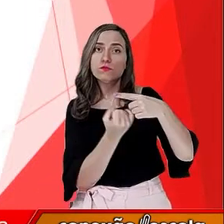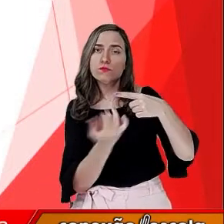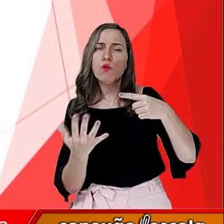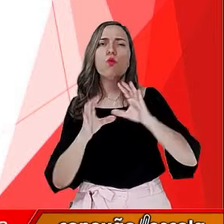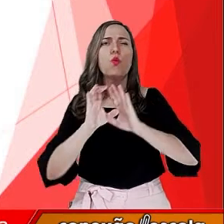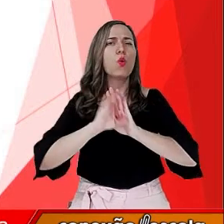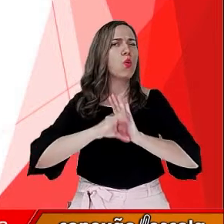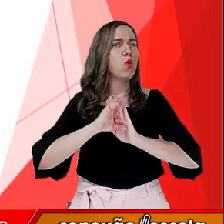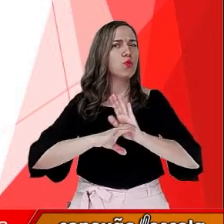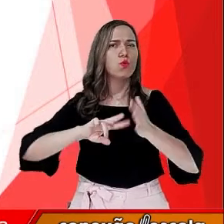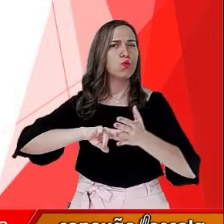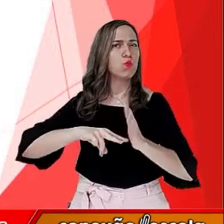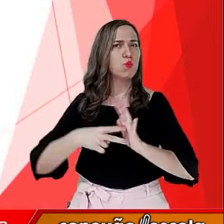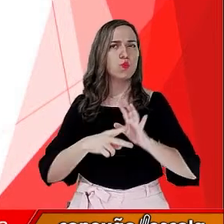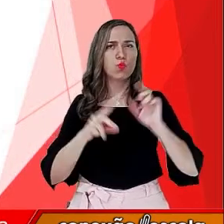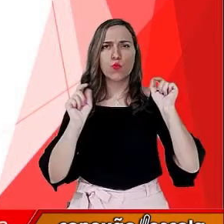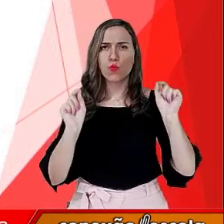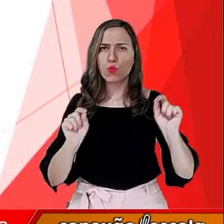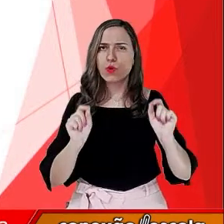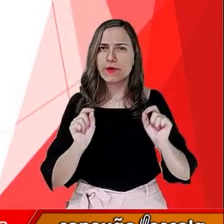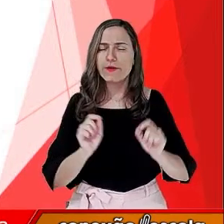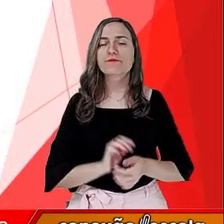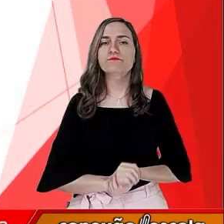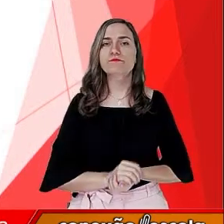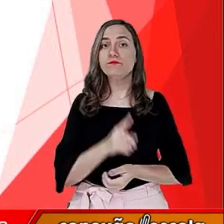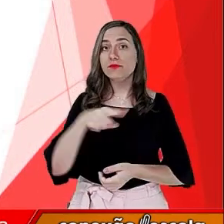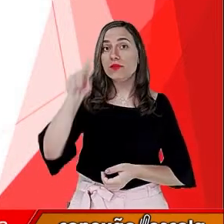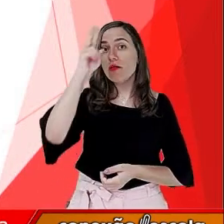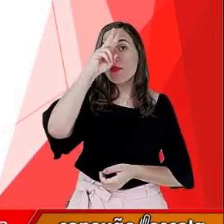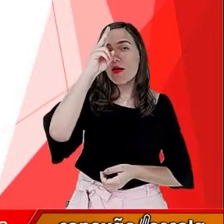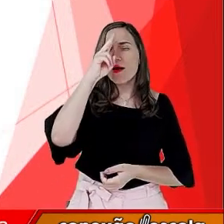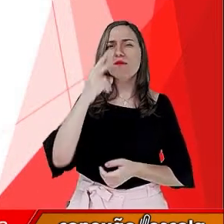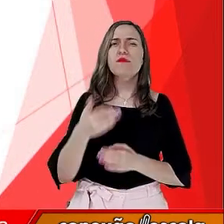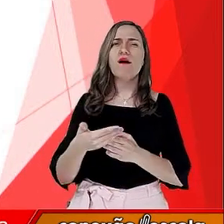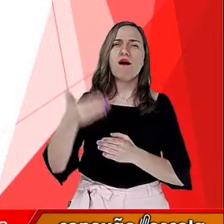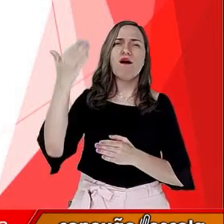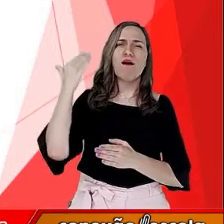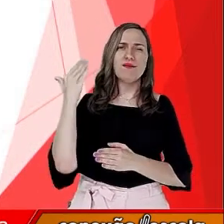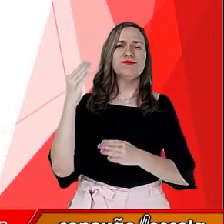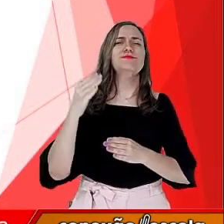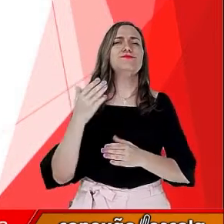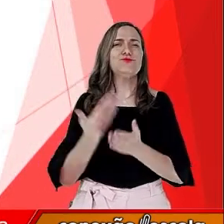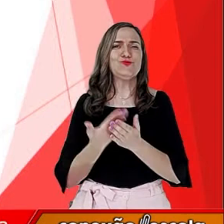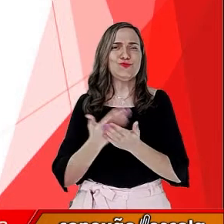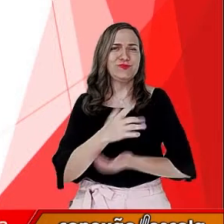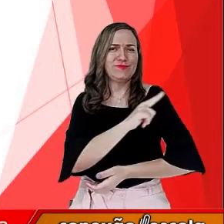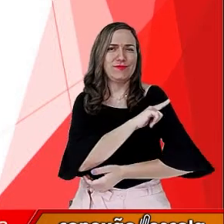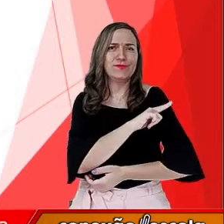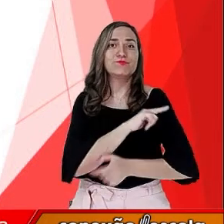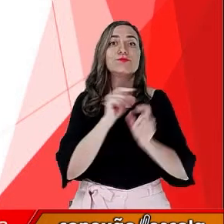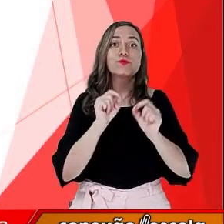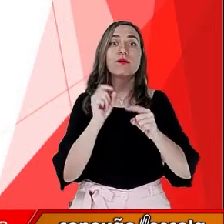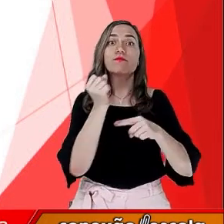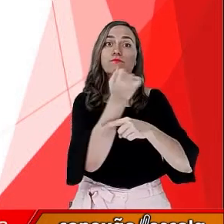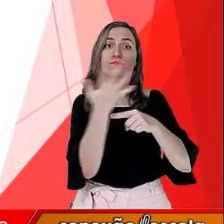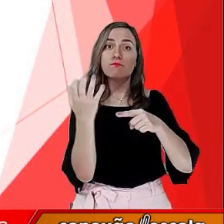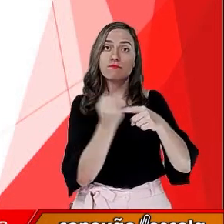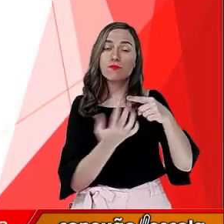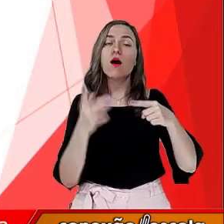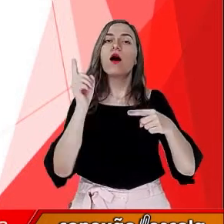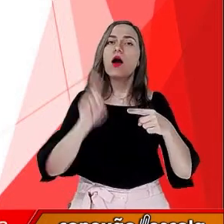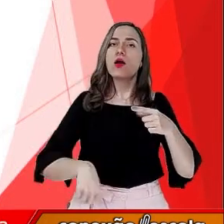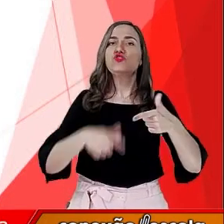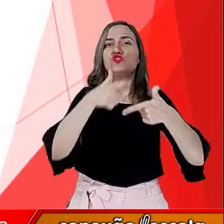do que é razão. Relembrando, lá do 7º ano, razão é a relação de divisão entre